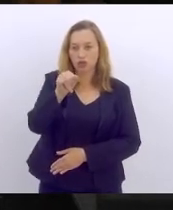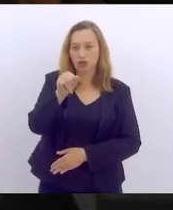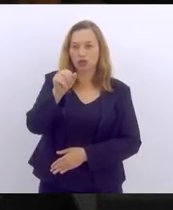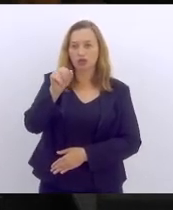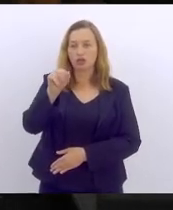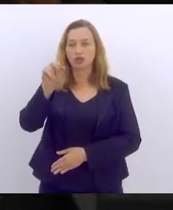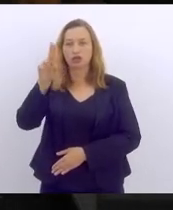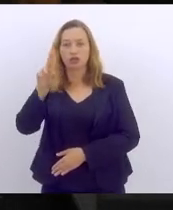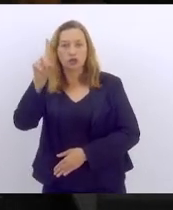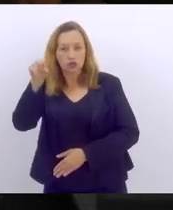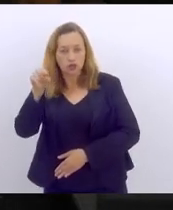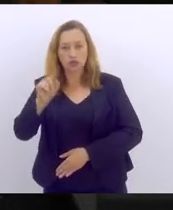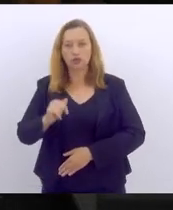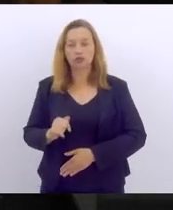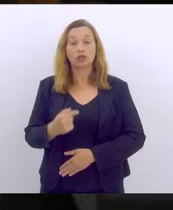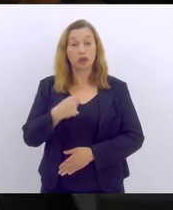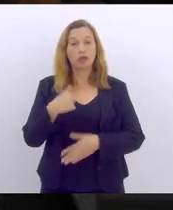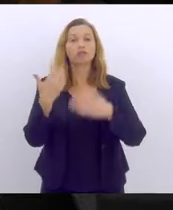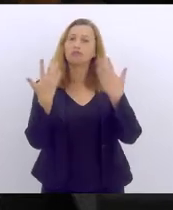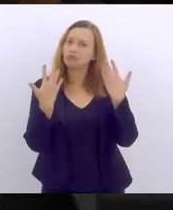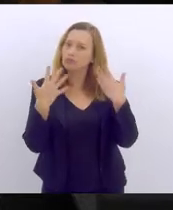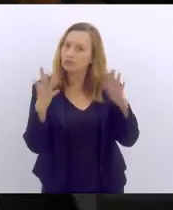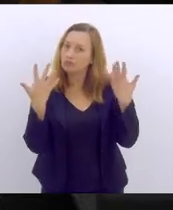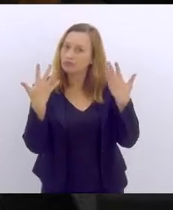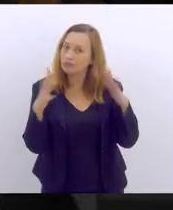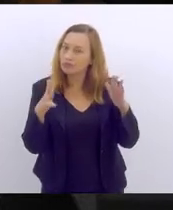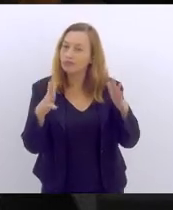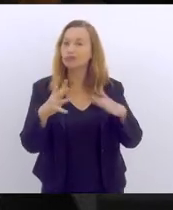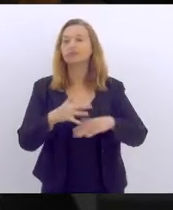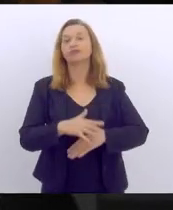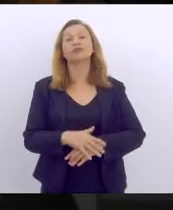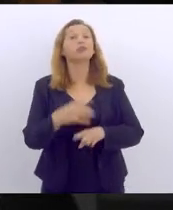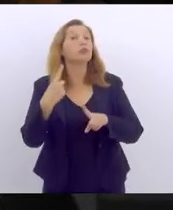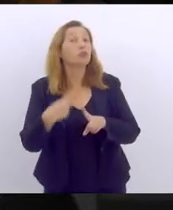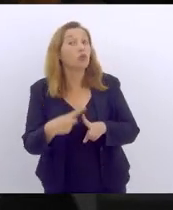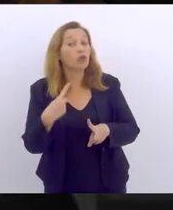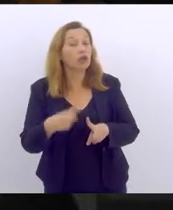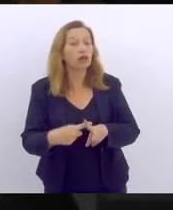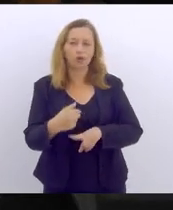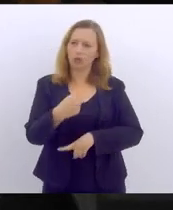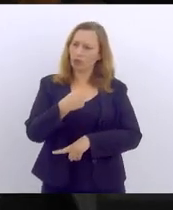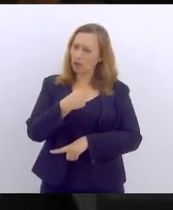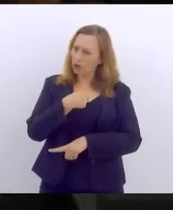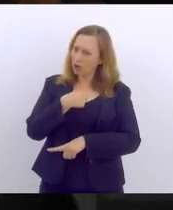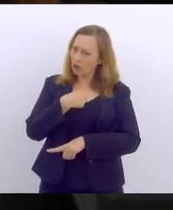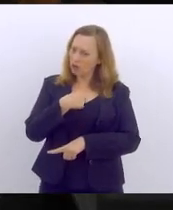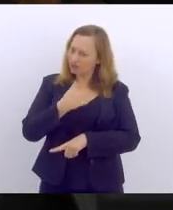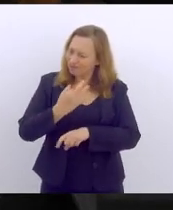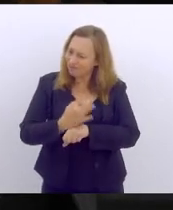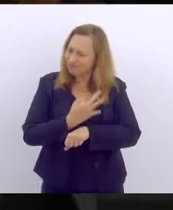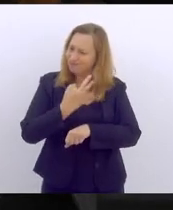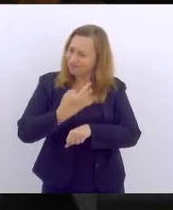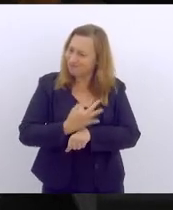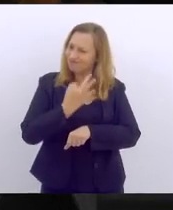a quem eu parabenizo porque como eu resiste